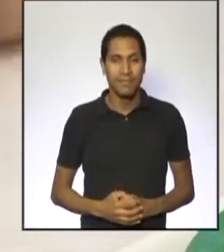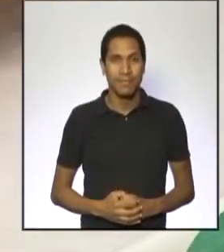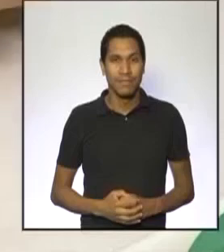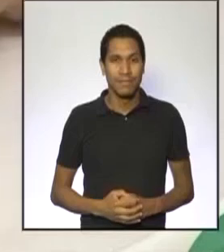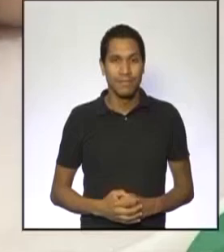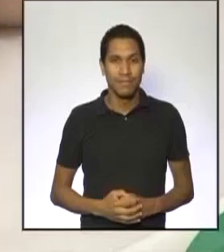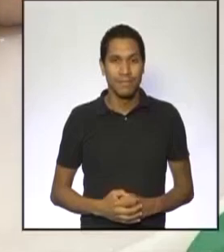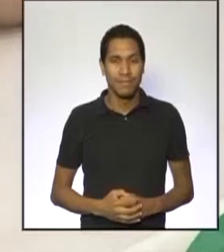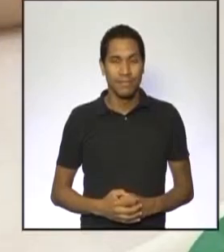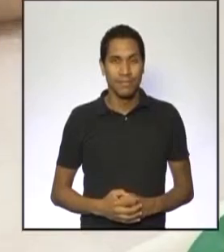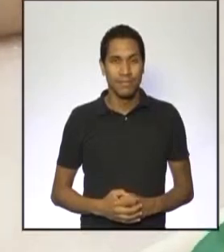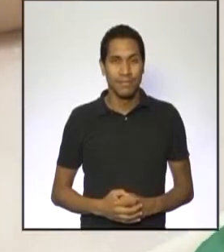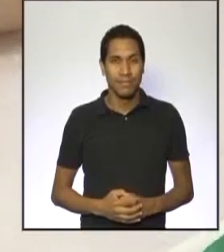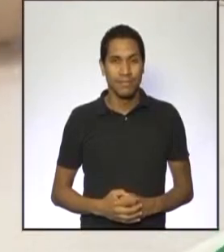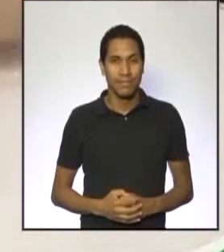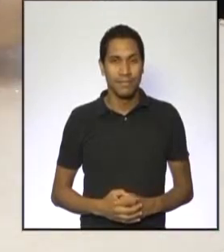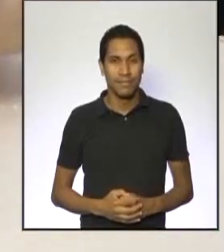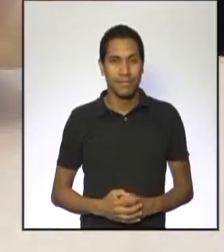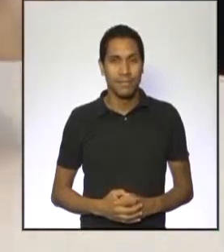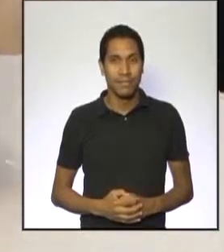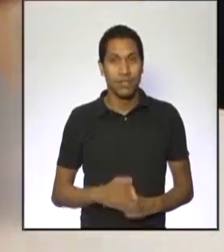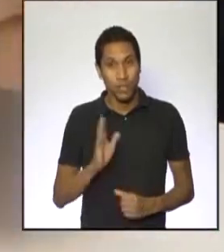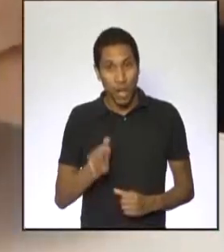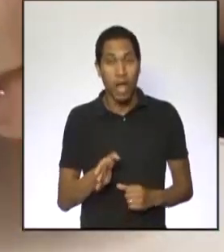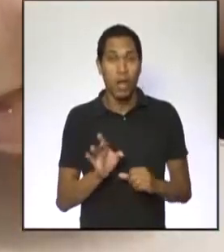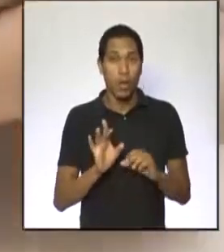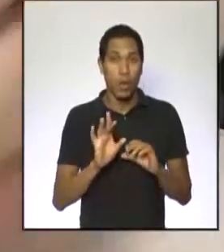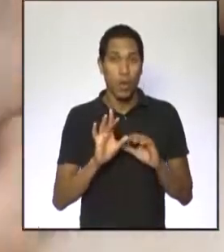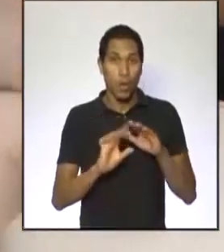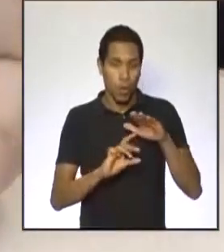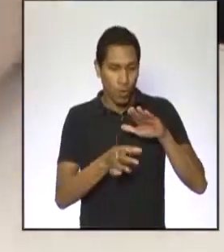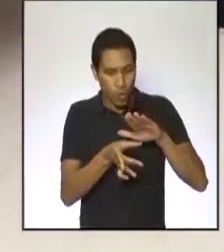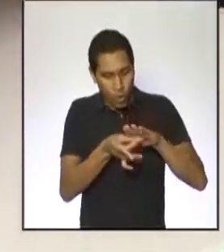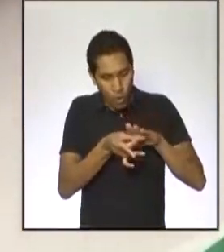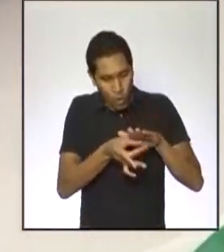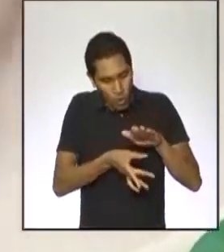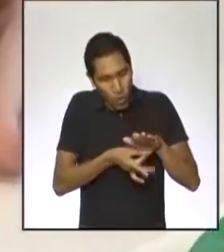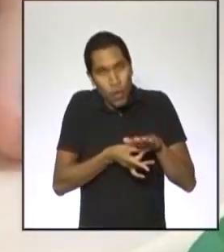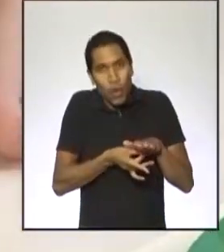fazer ela se movimentar, colando o canudinho.